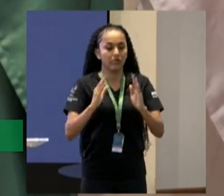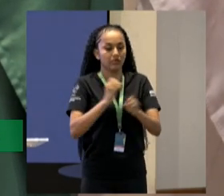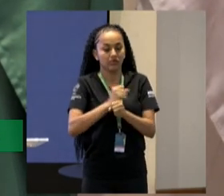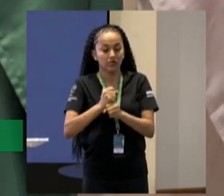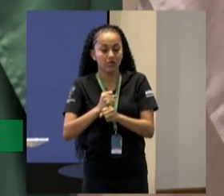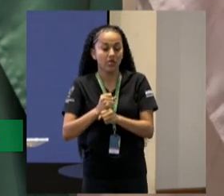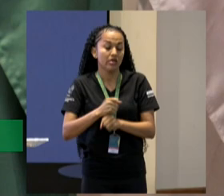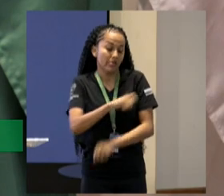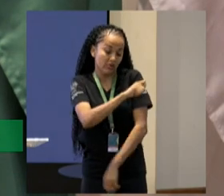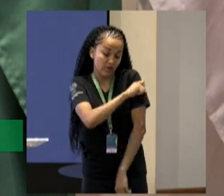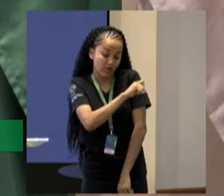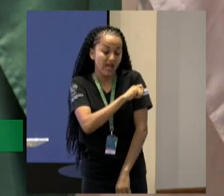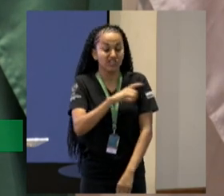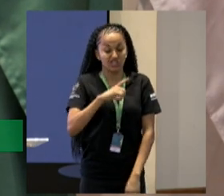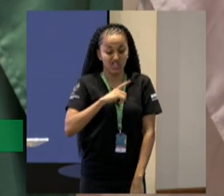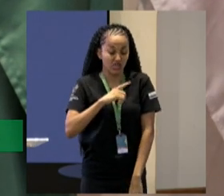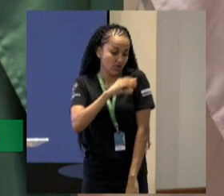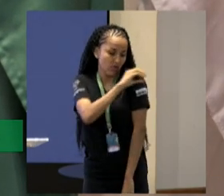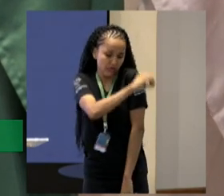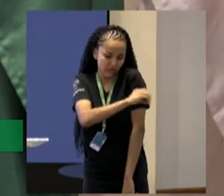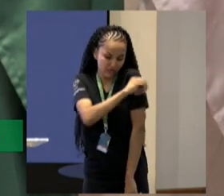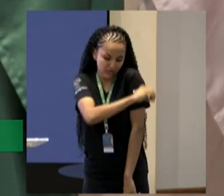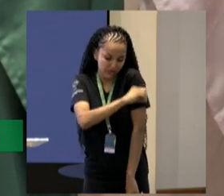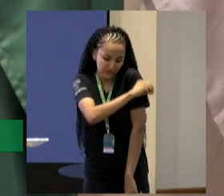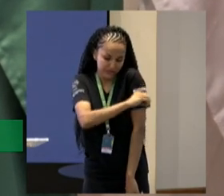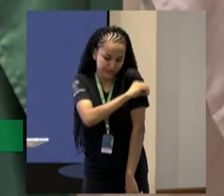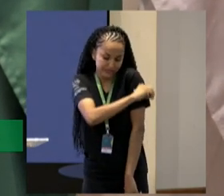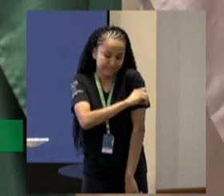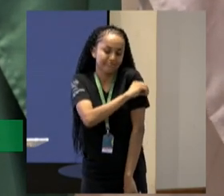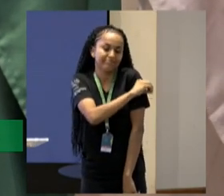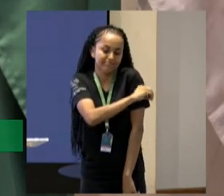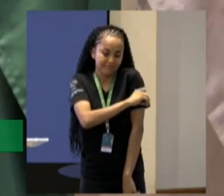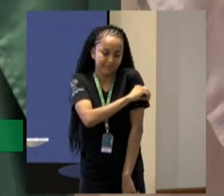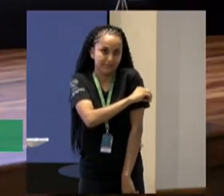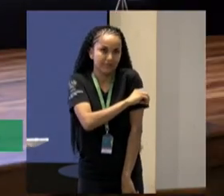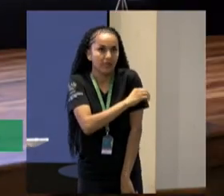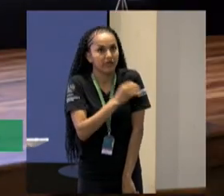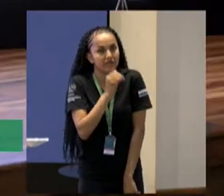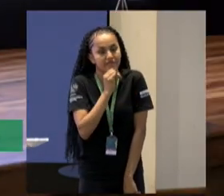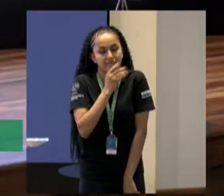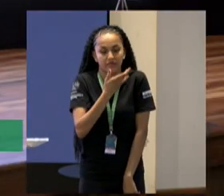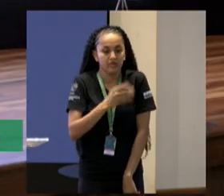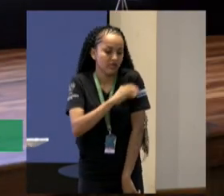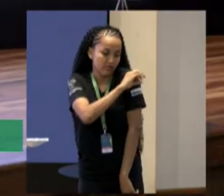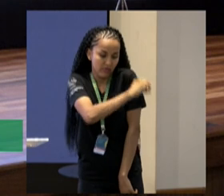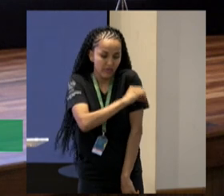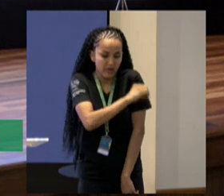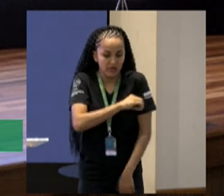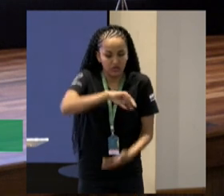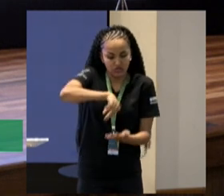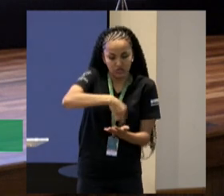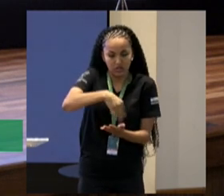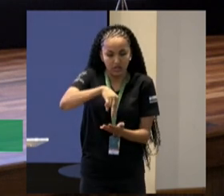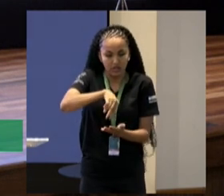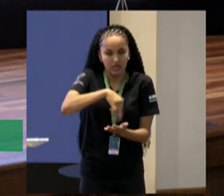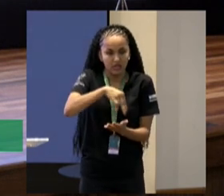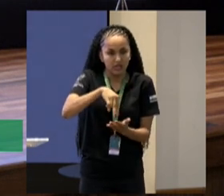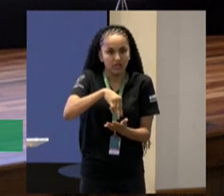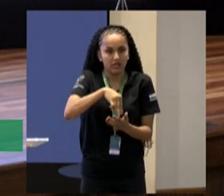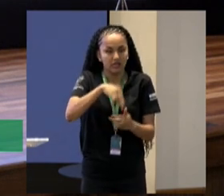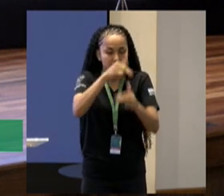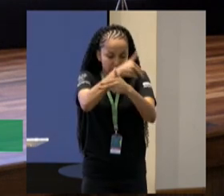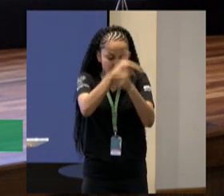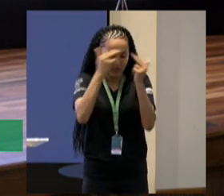os estudantes, a gente tem oficinas. Então, para os estudantes, a gente teve, esse ano, por exemplo, a gente teve oficina de dança afro, oficina